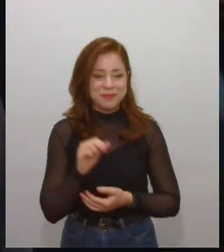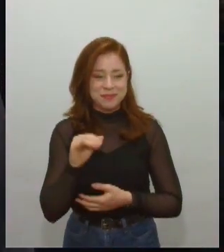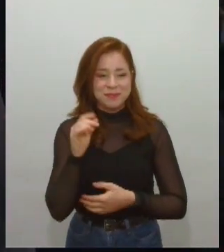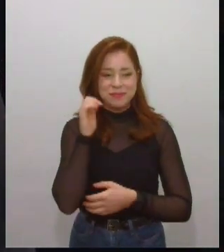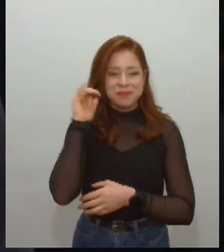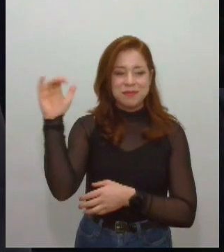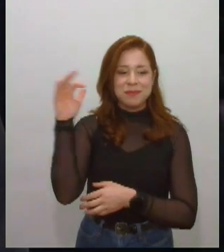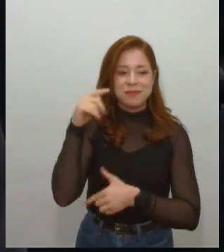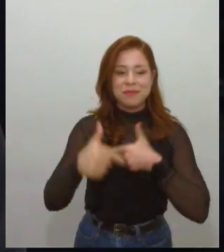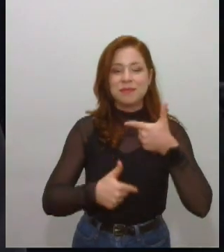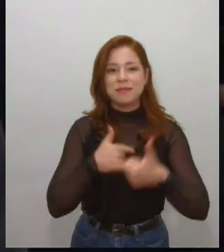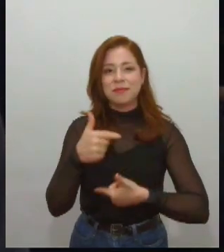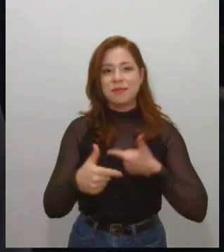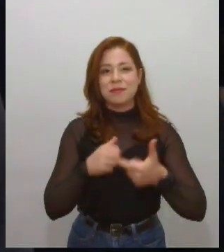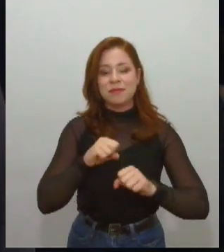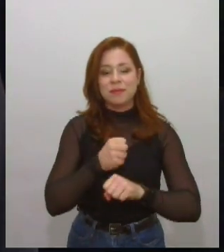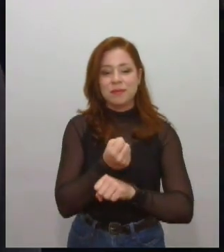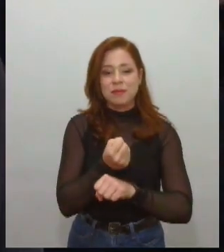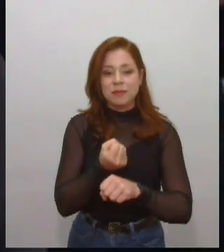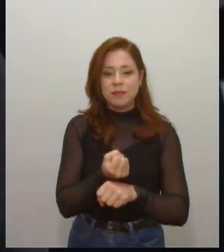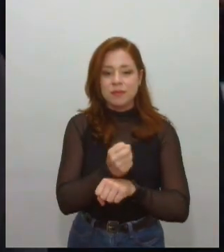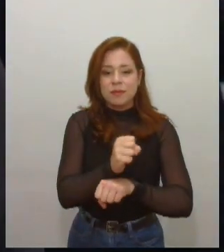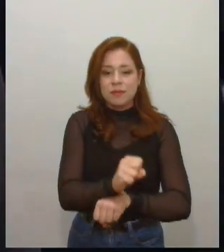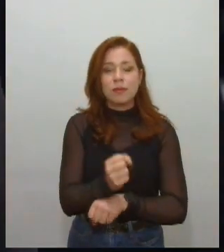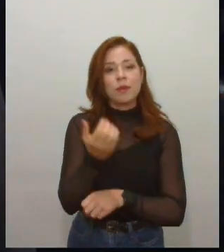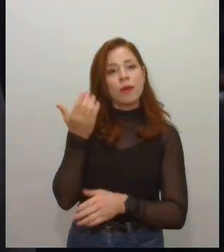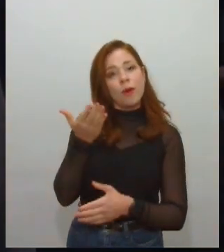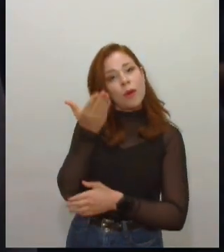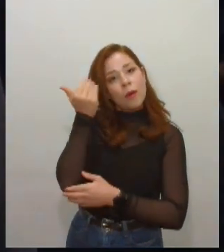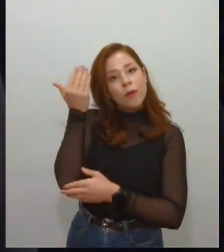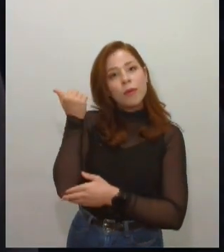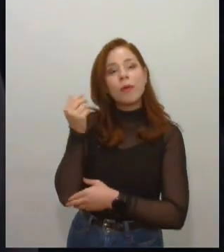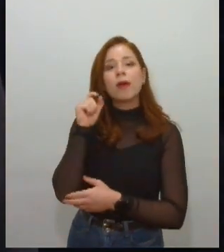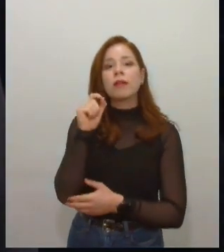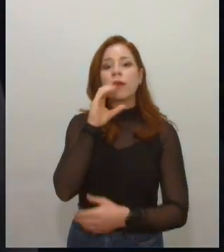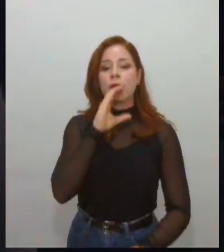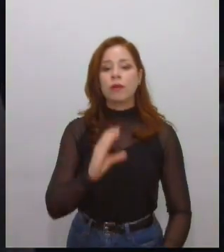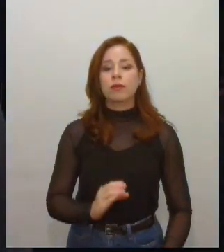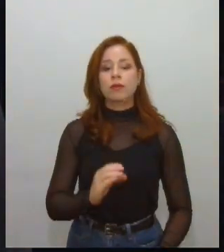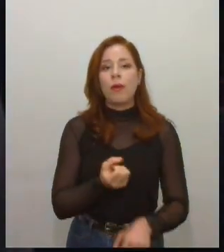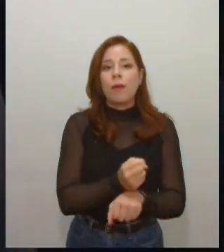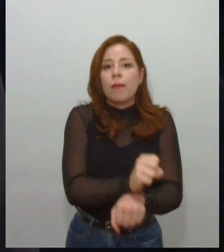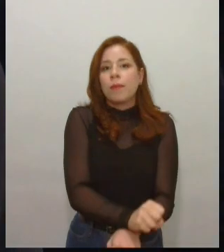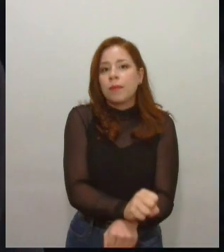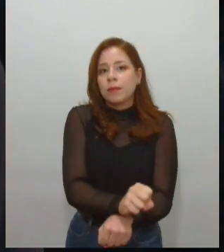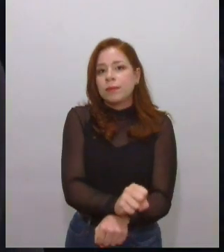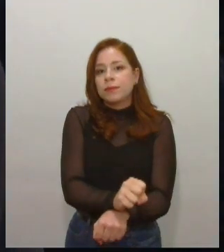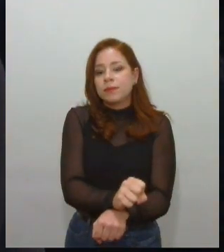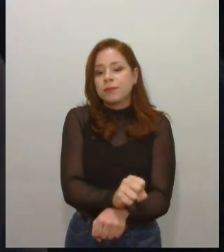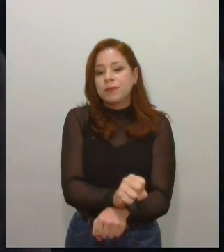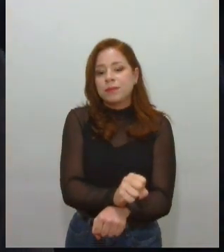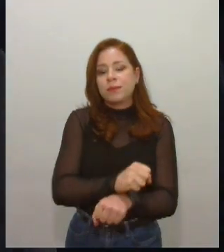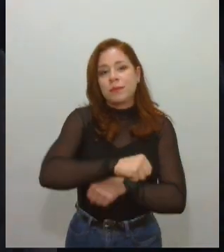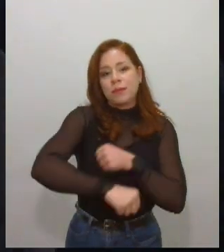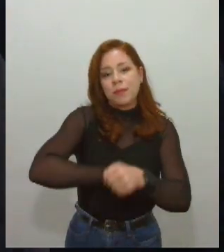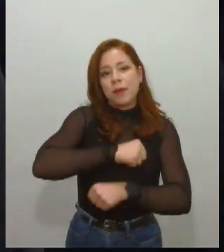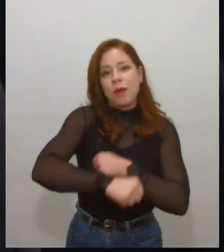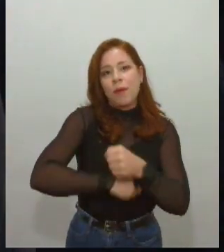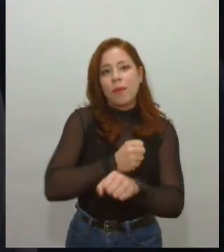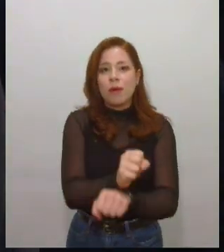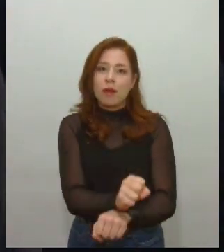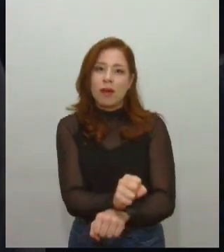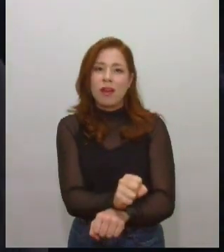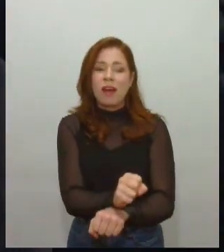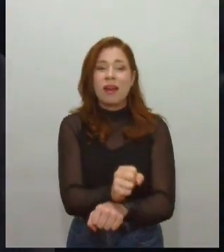anteriormente, né, era aquele cidadão que estava preso a correntes, a gente vai ter a falsa impressão que